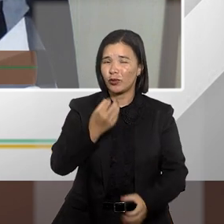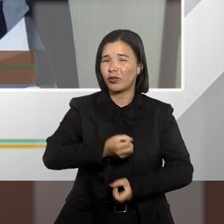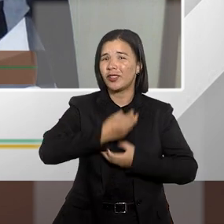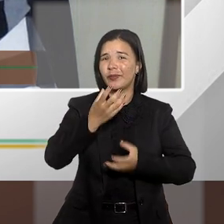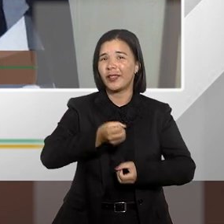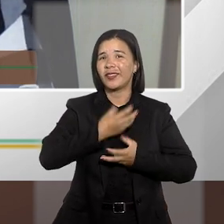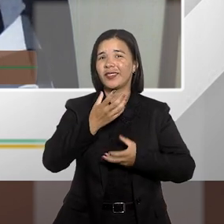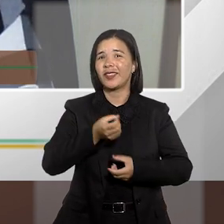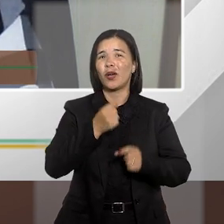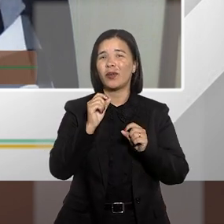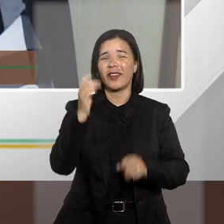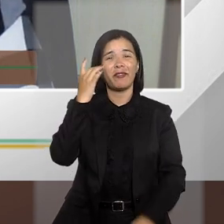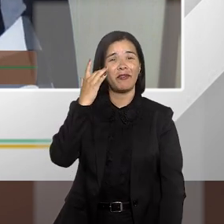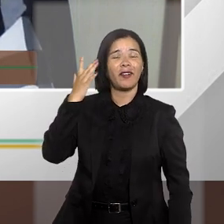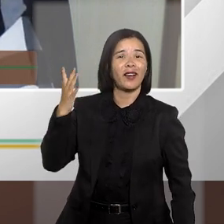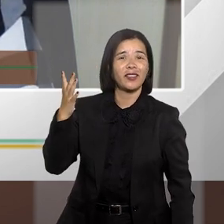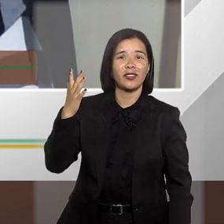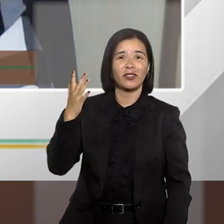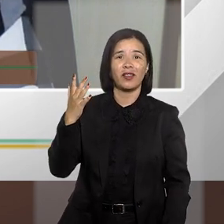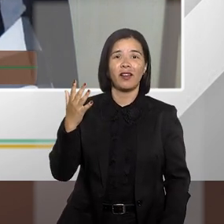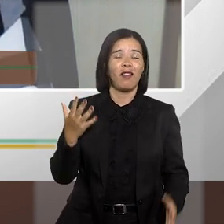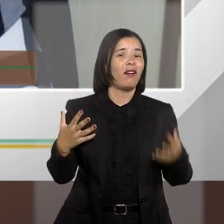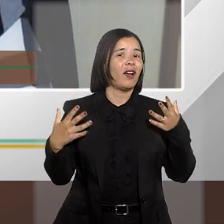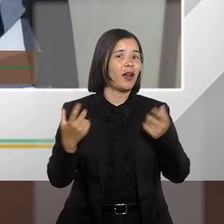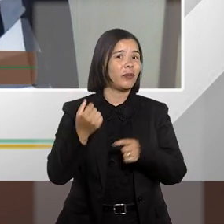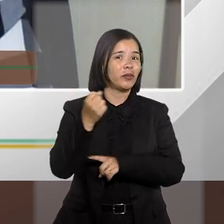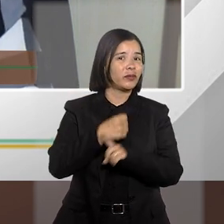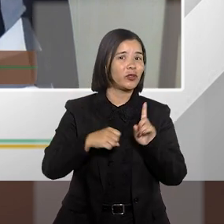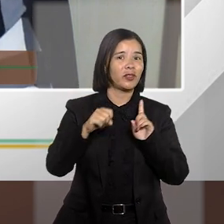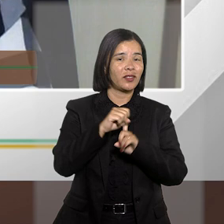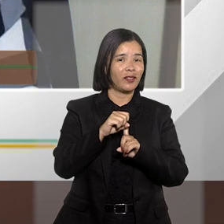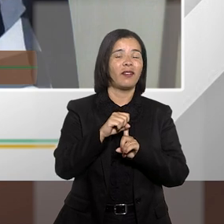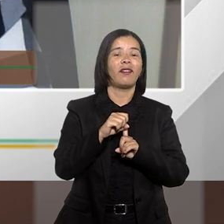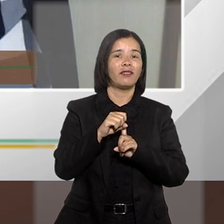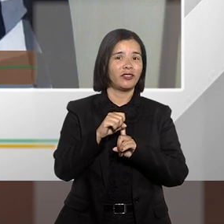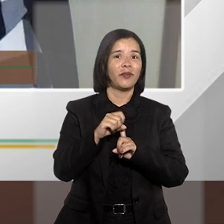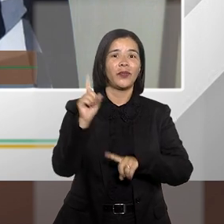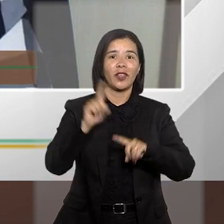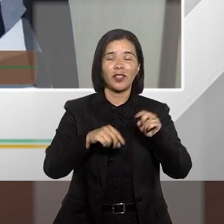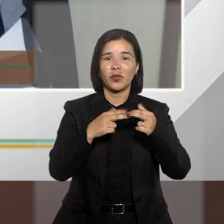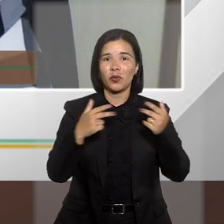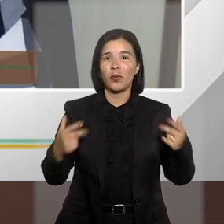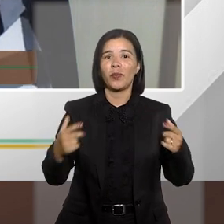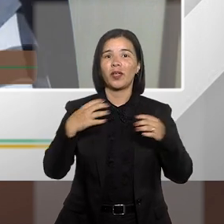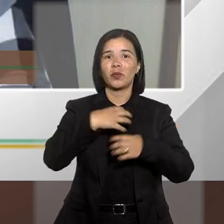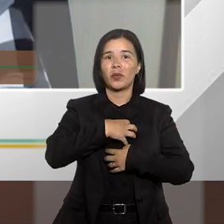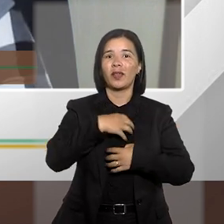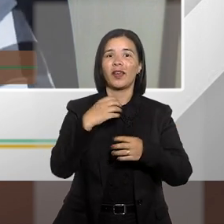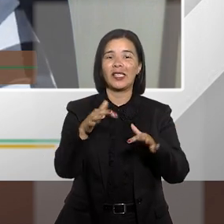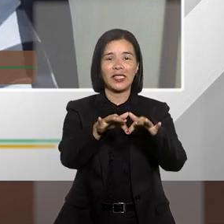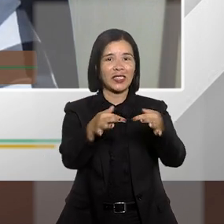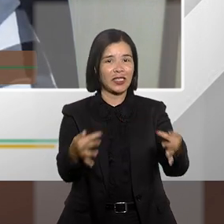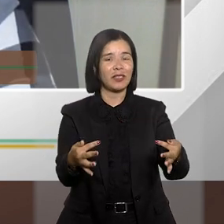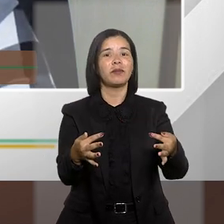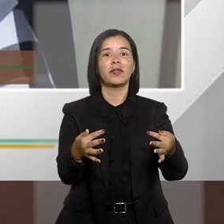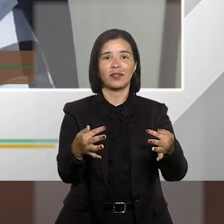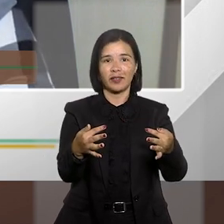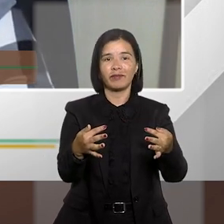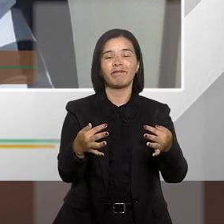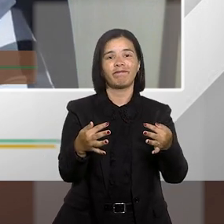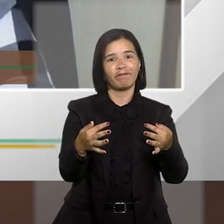expressão muito fácil, muito ágil na sociedade. As redes sociais são um instrumento de forma muito simplória.